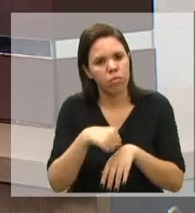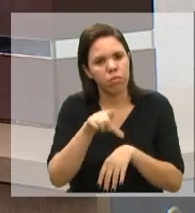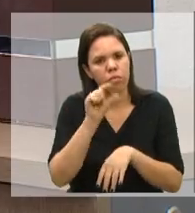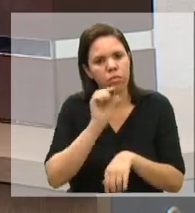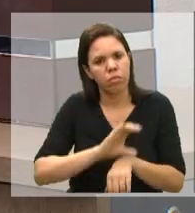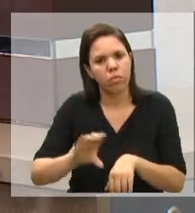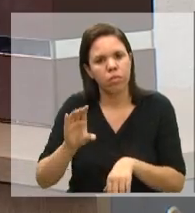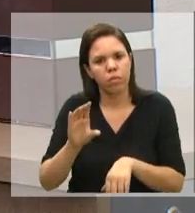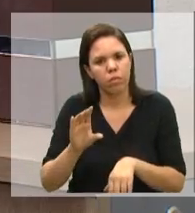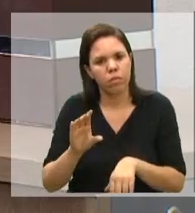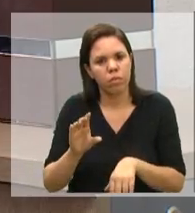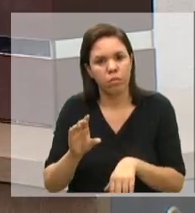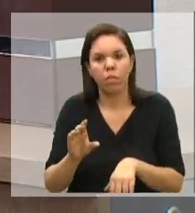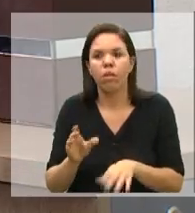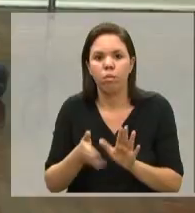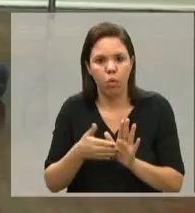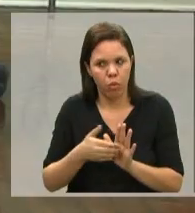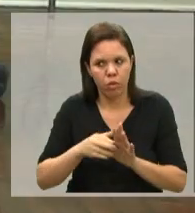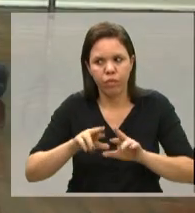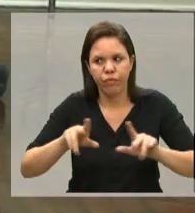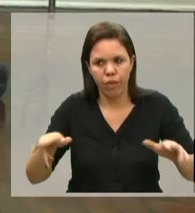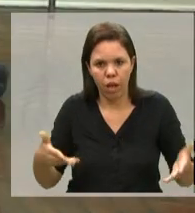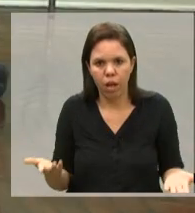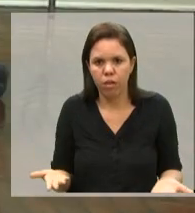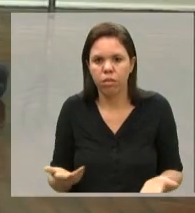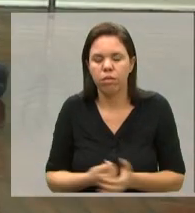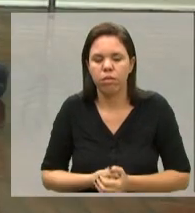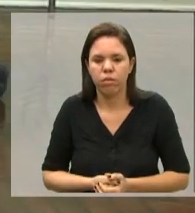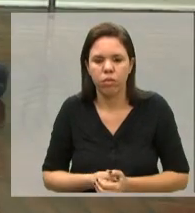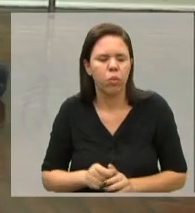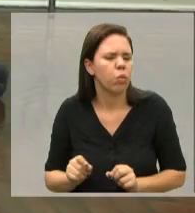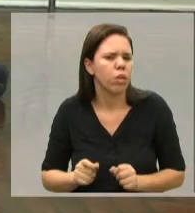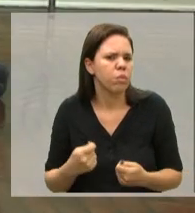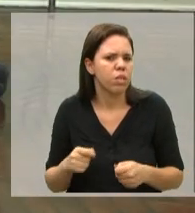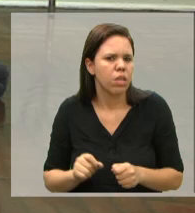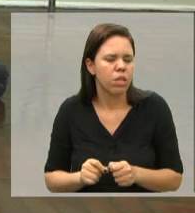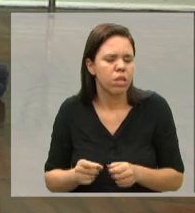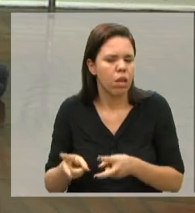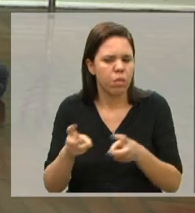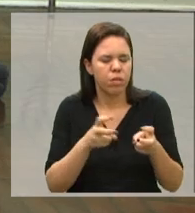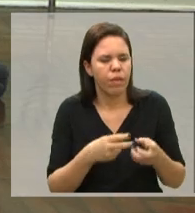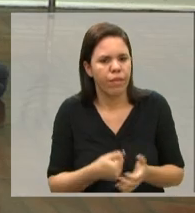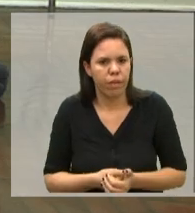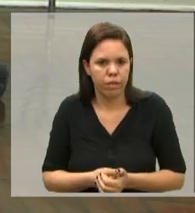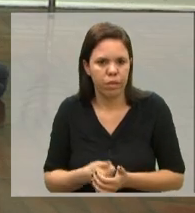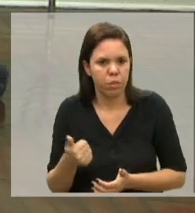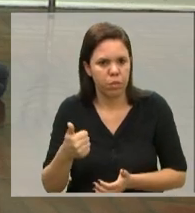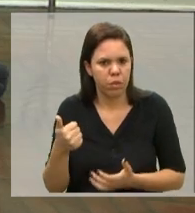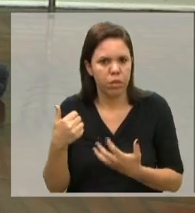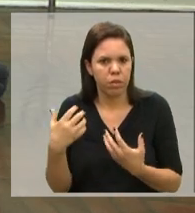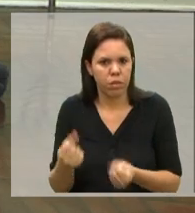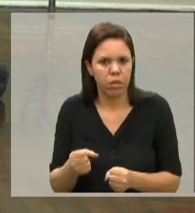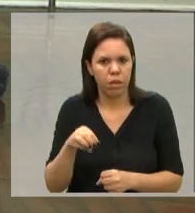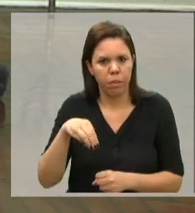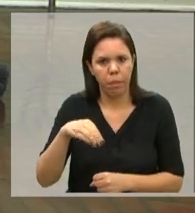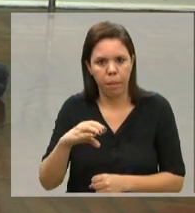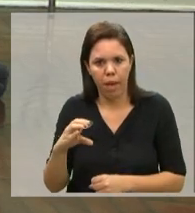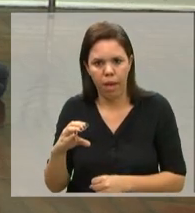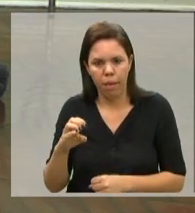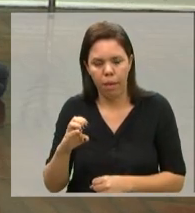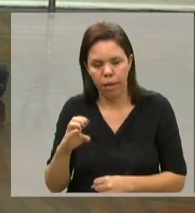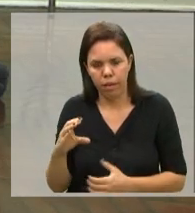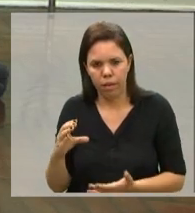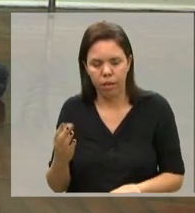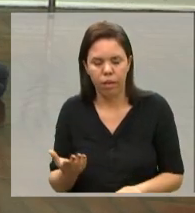o curso? Porque a oferta é muito grande hoje em dia. Sim. O que deve ser observado? Primeiro, tem que ser reconhecido pelo MEC.